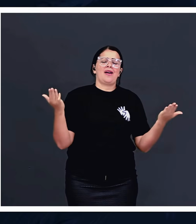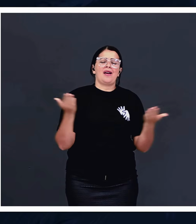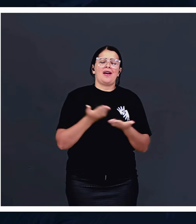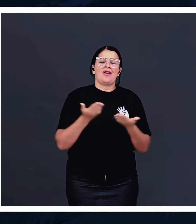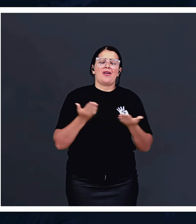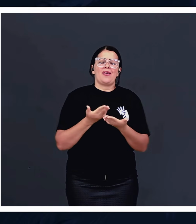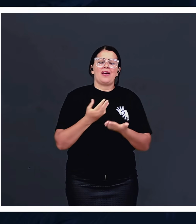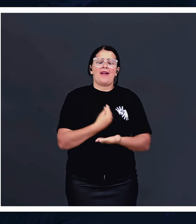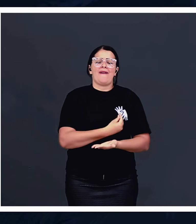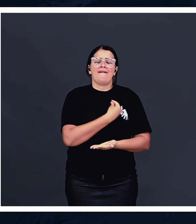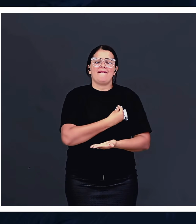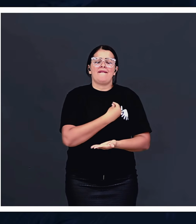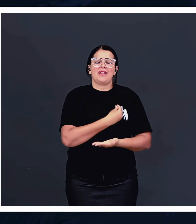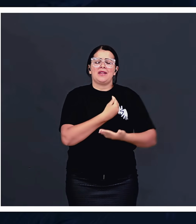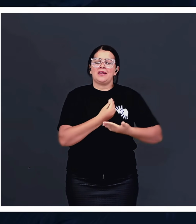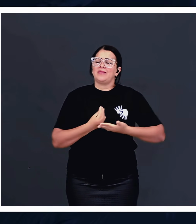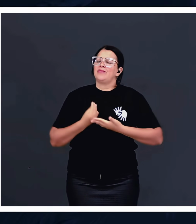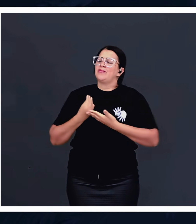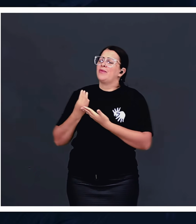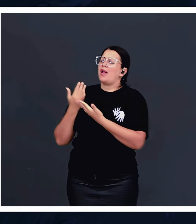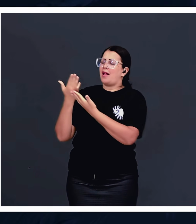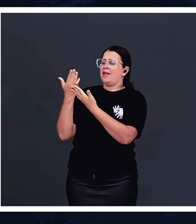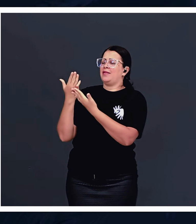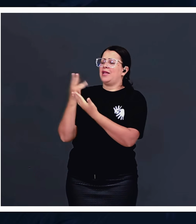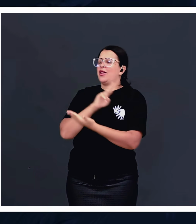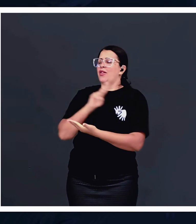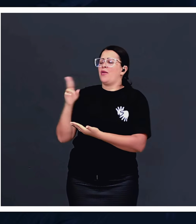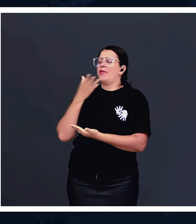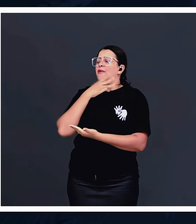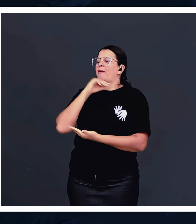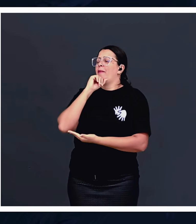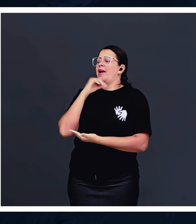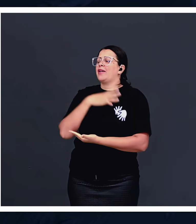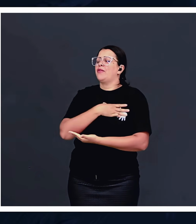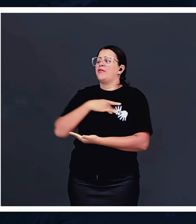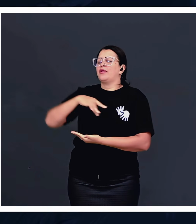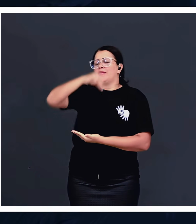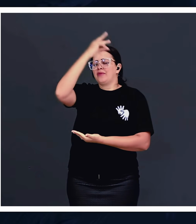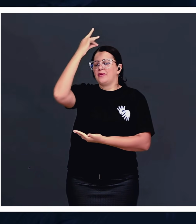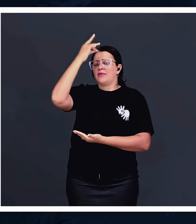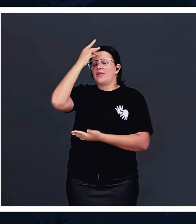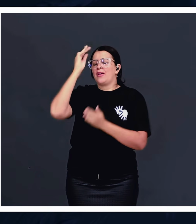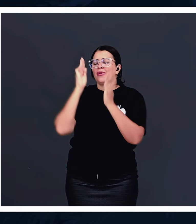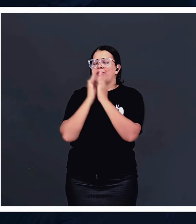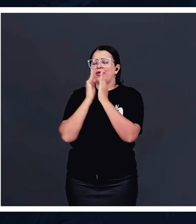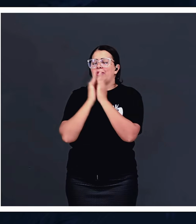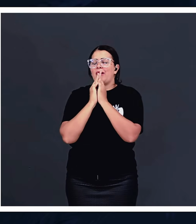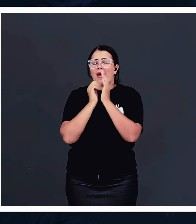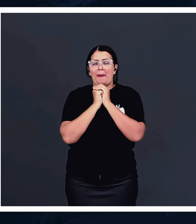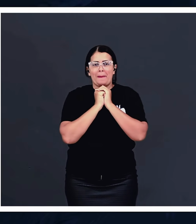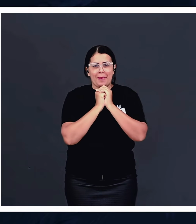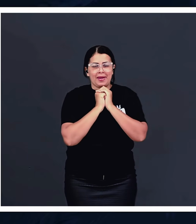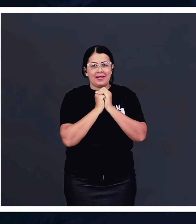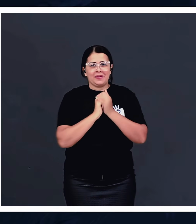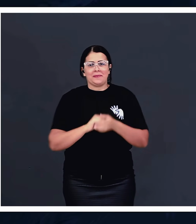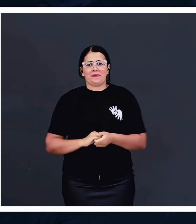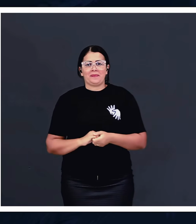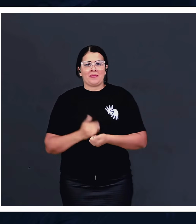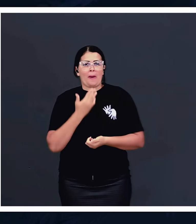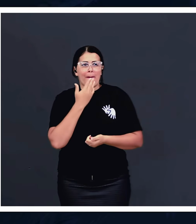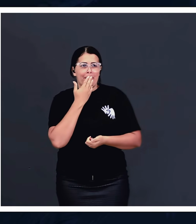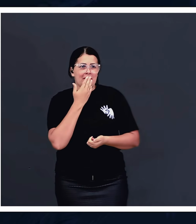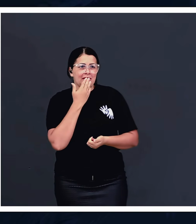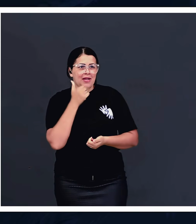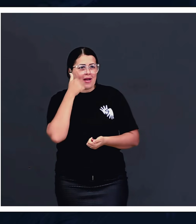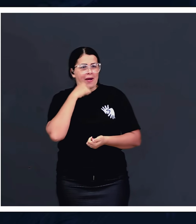apresentamos a vida dela, em nome do Pai, do Filho e do Espírito Santo, oramos por ela. Amém. Amém. Vou pedir